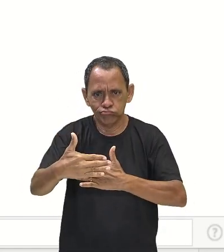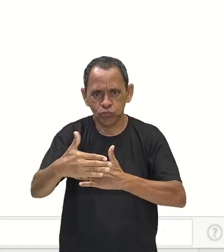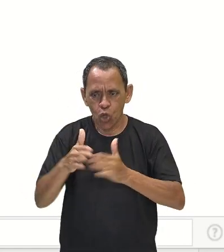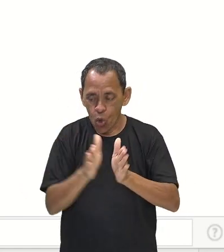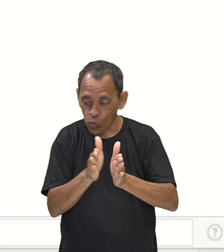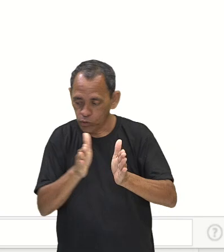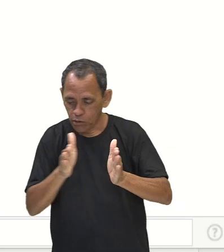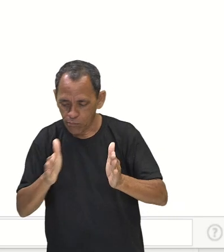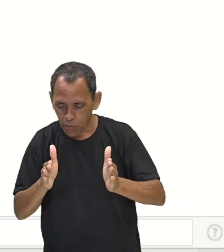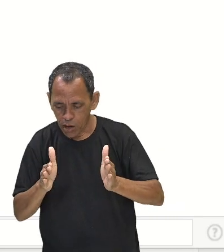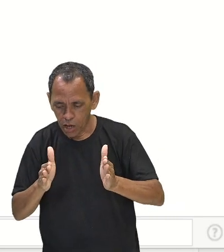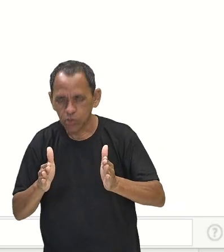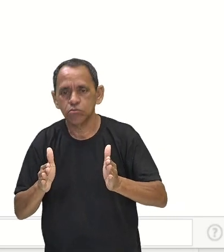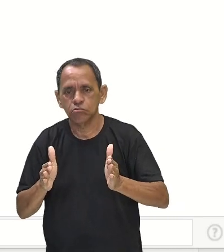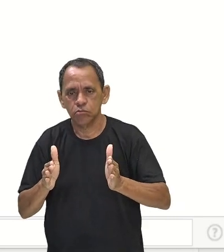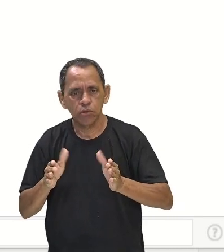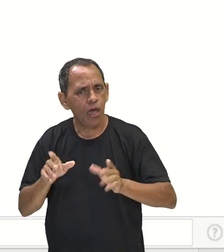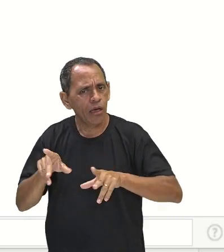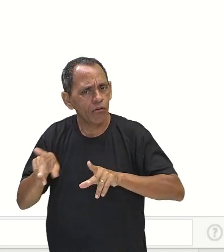correto?